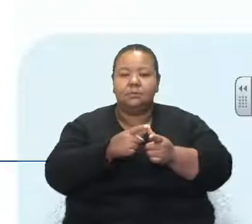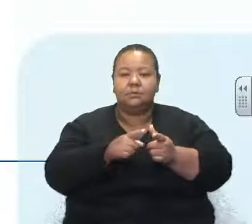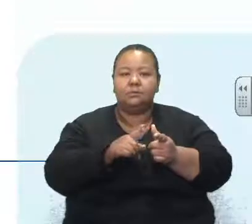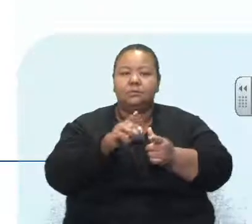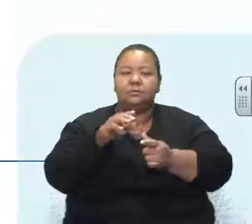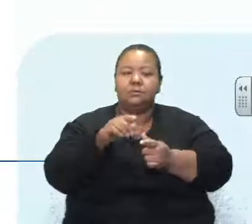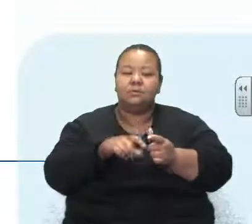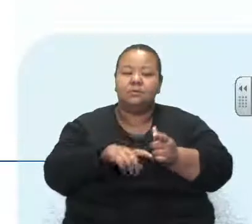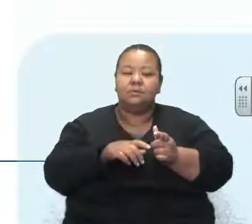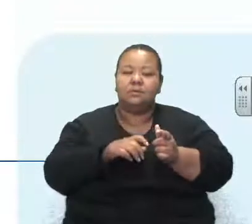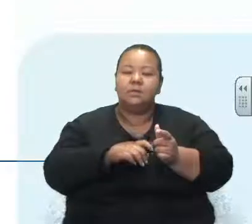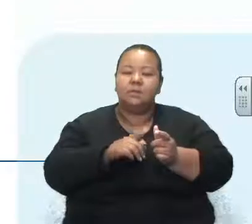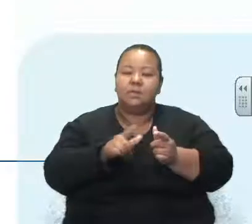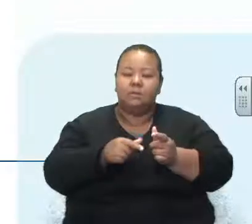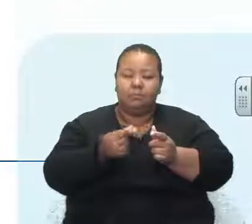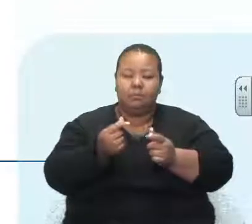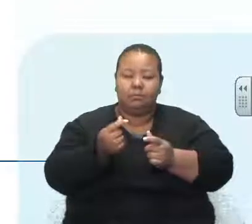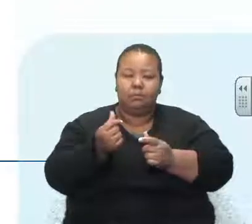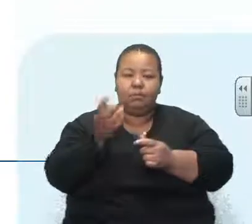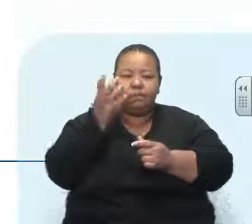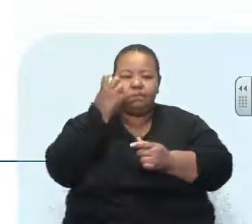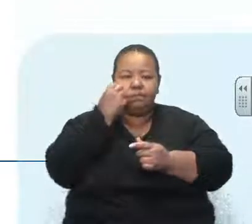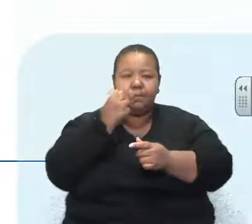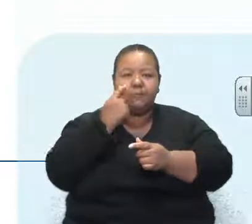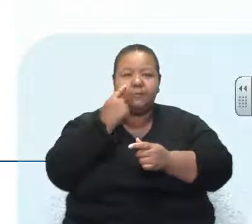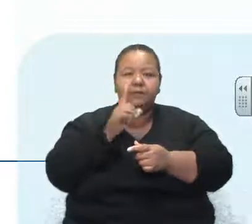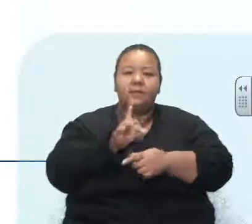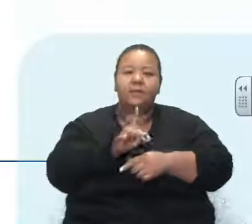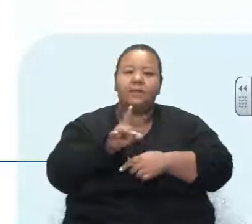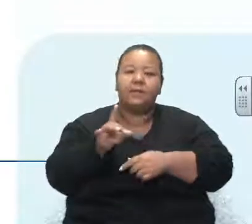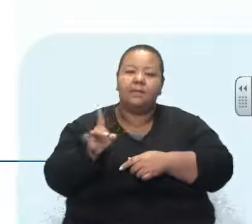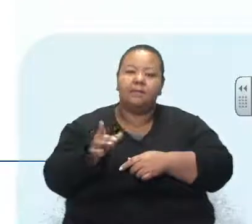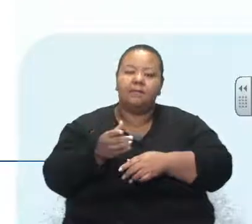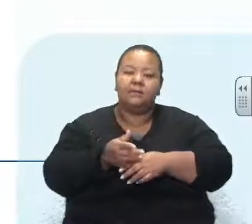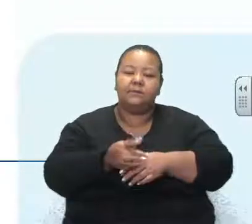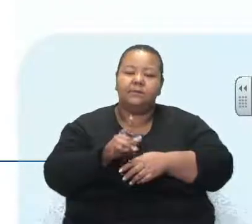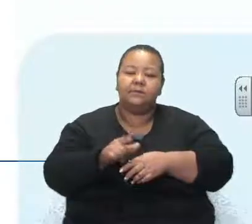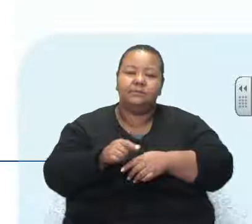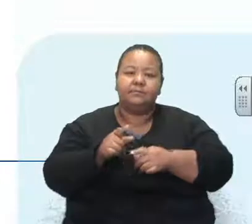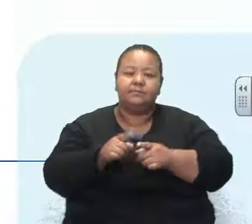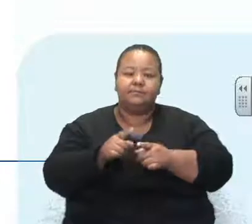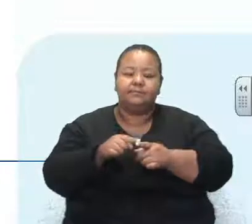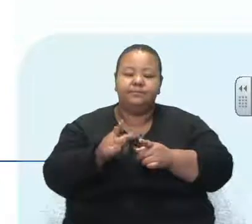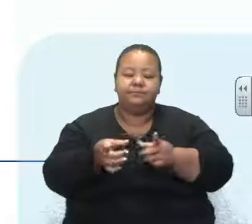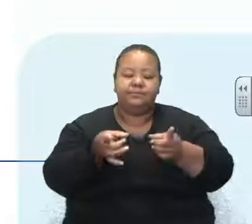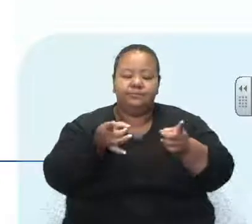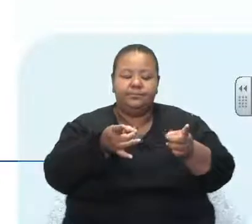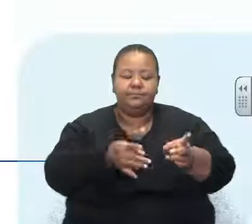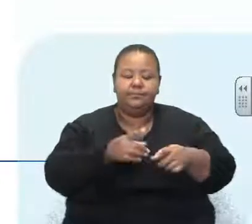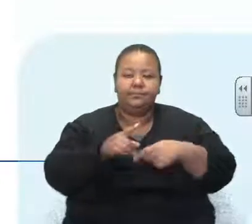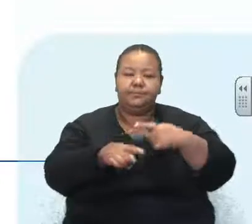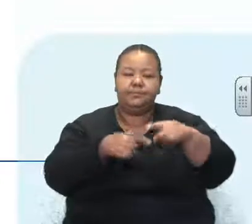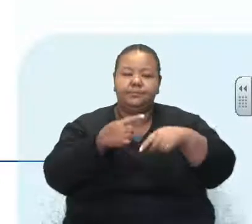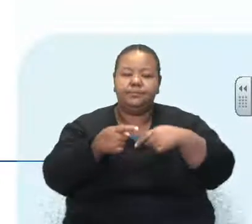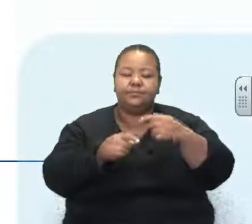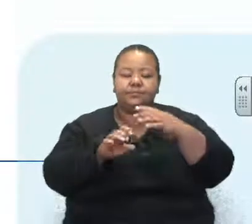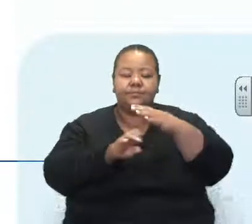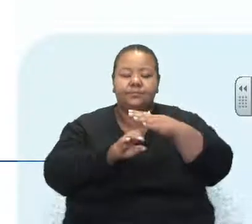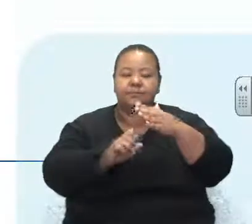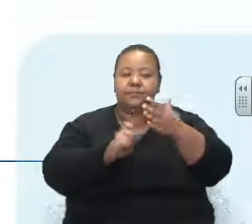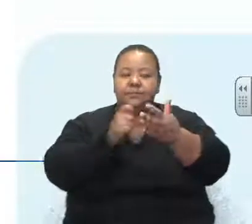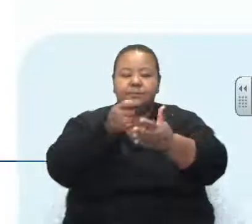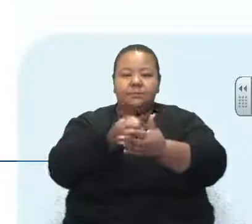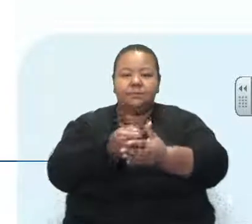margem bruta vai medir o percentual de cada venda e unidade monetária e vai sobrar após a empresa ter pago todos os